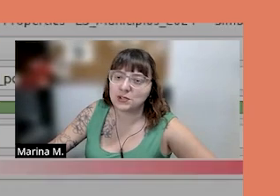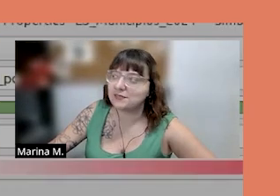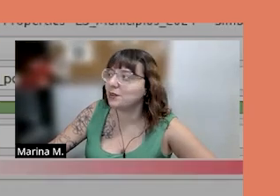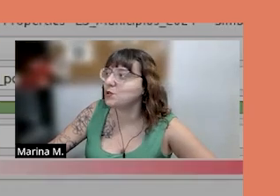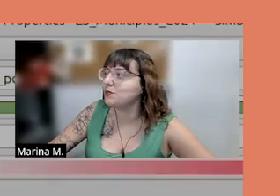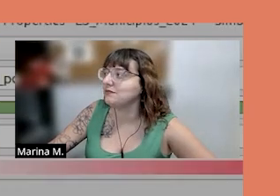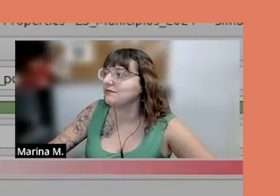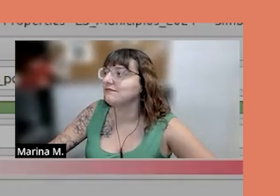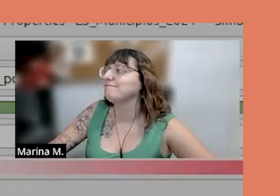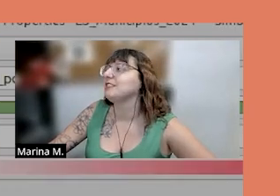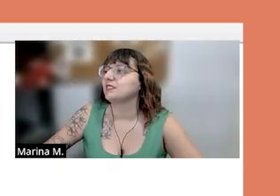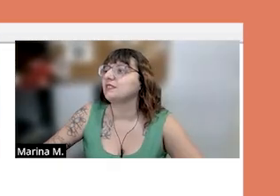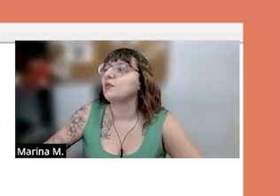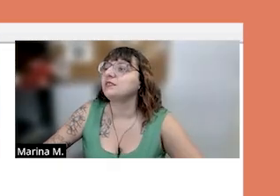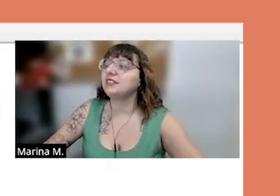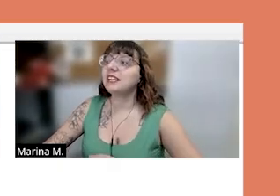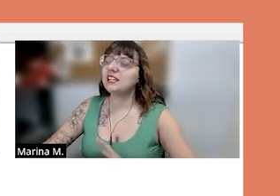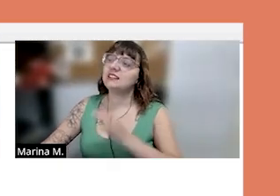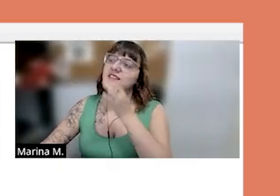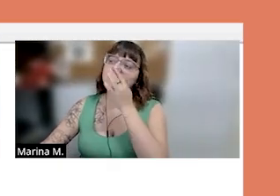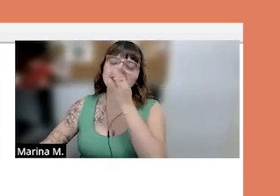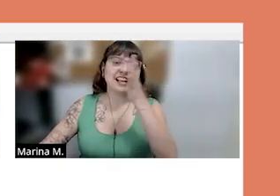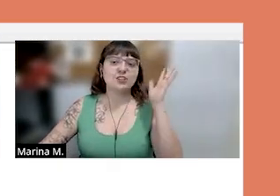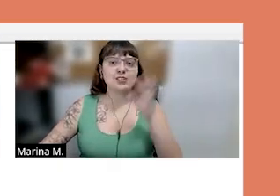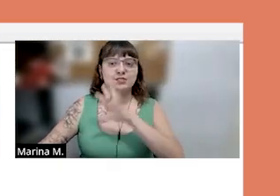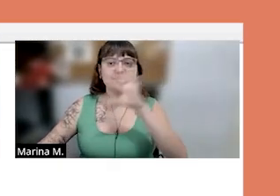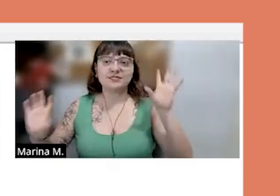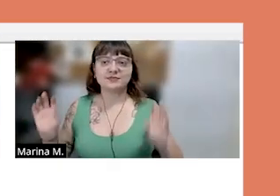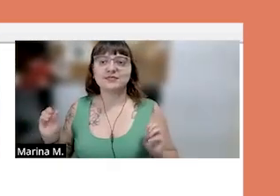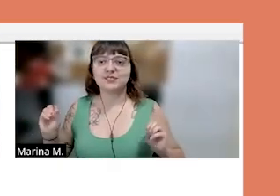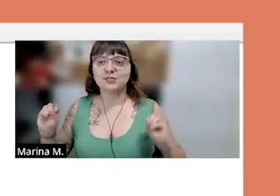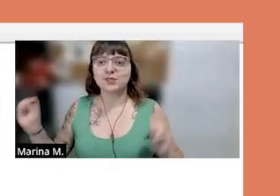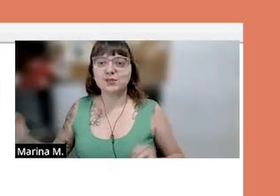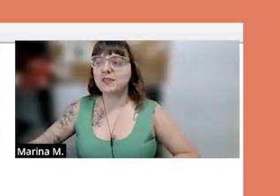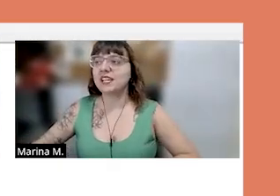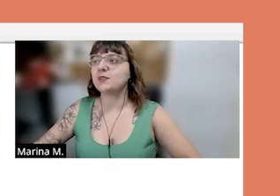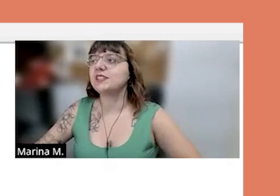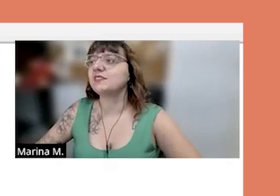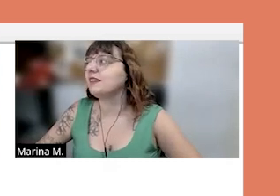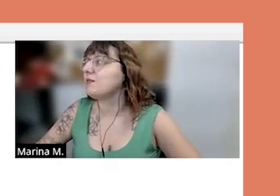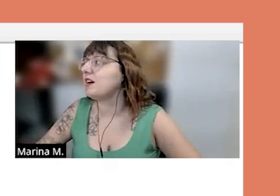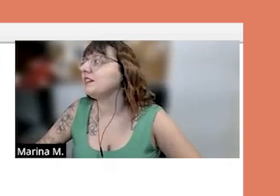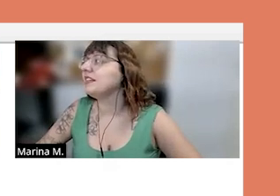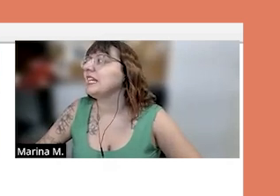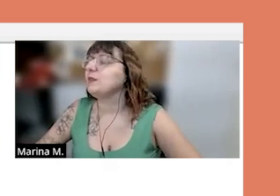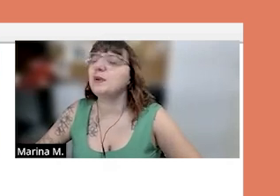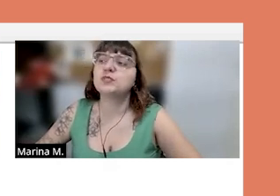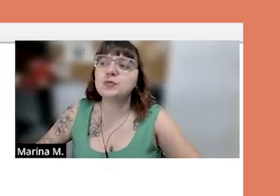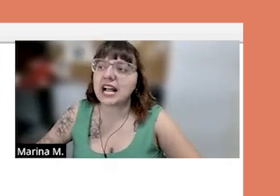de intervalo de 1. Bom, então aqui tá o nosso mapinha com intervalo igual.